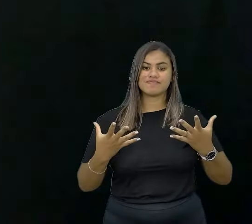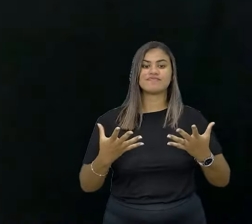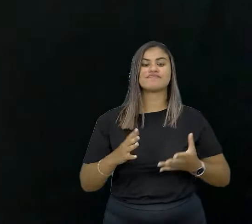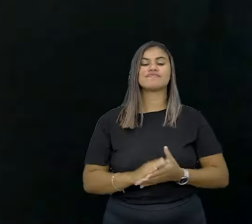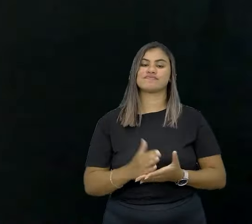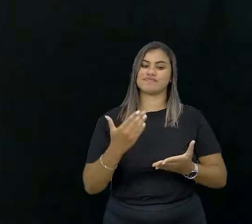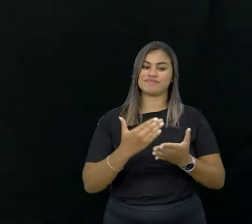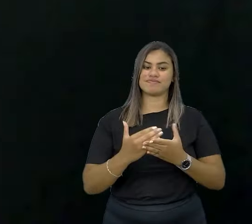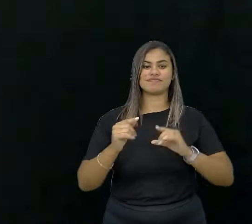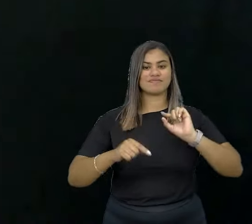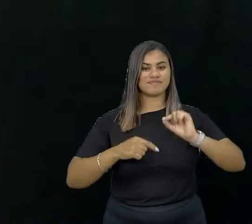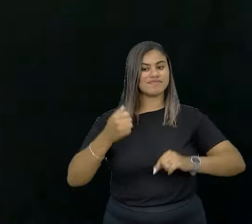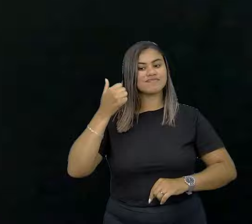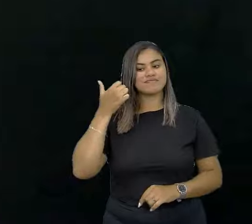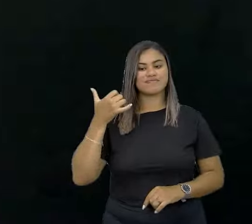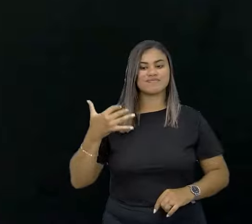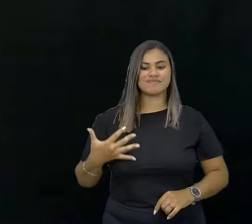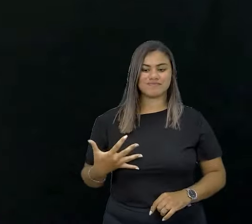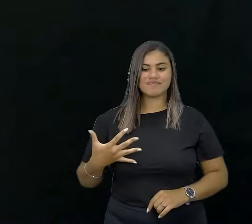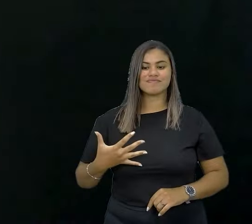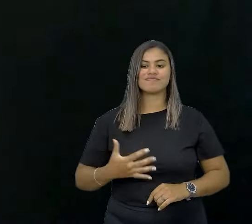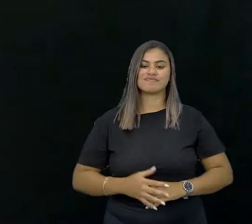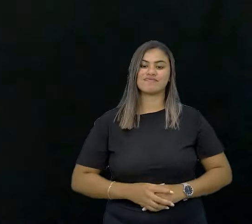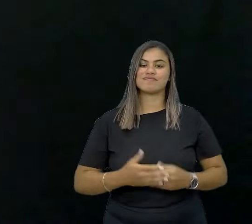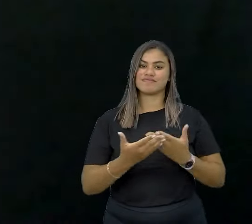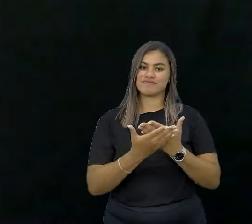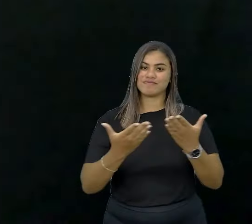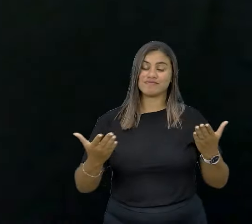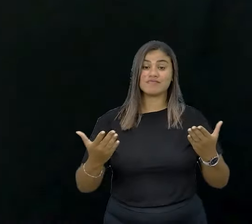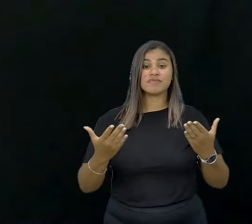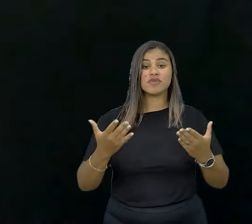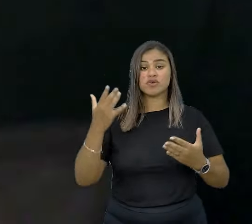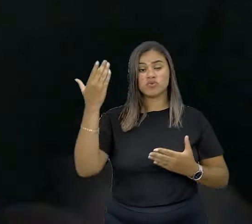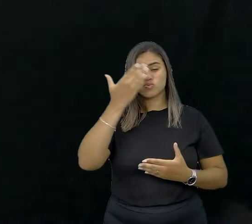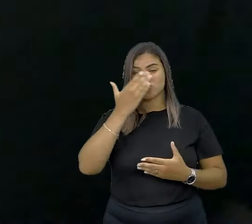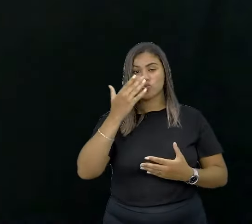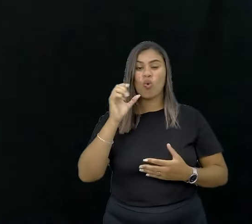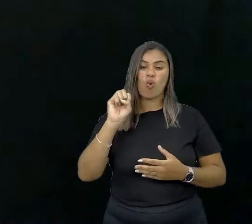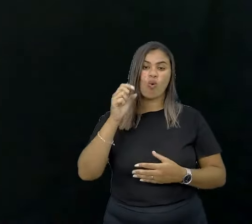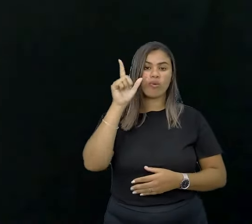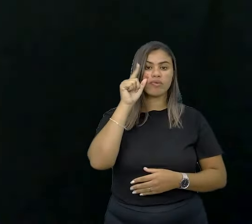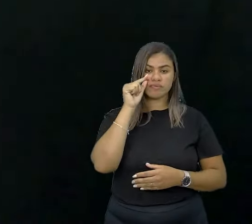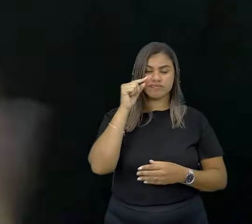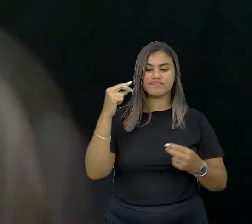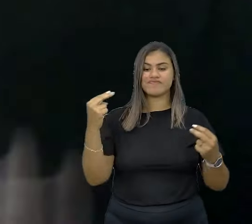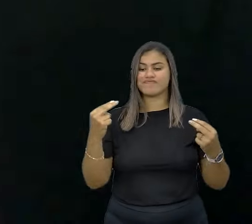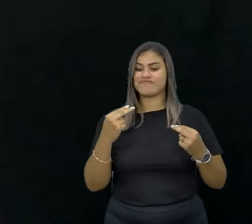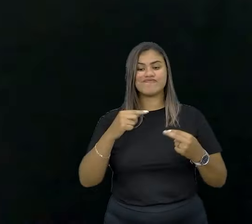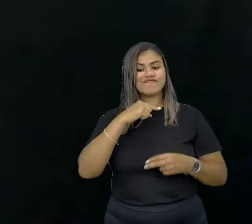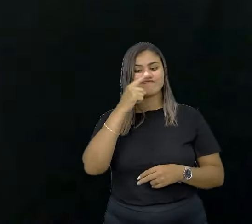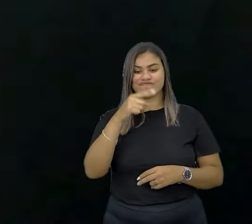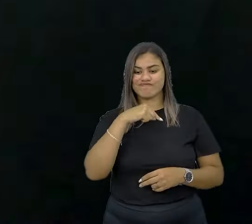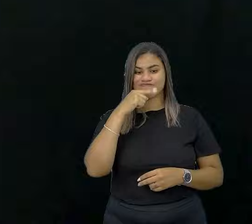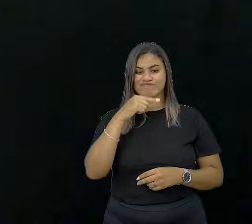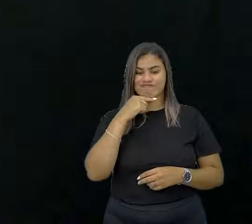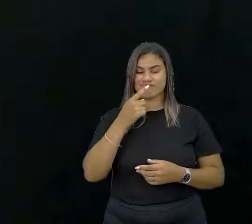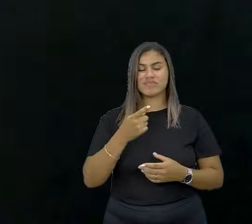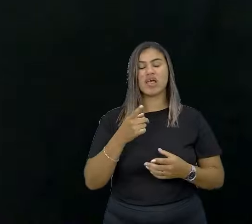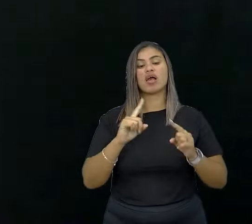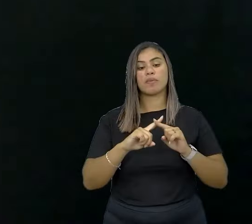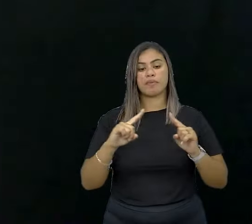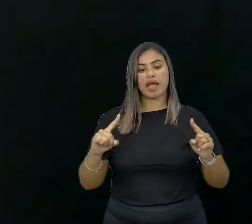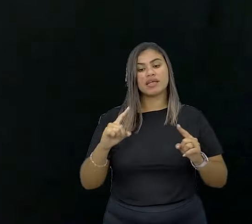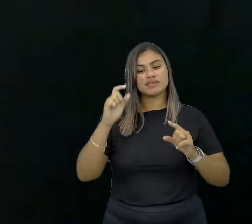vamos começar, vou me descrever um pouquinho para que vocês, quem não consegue me enxergar, quem só está me ouvindo, consiga pelo